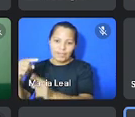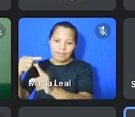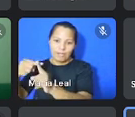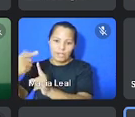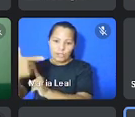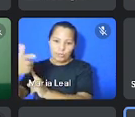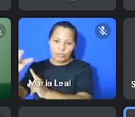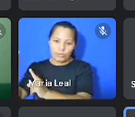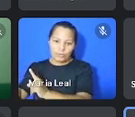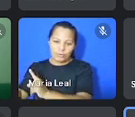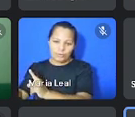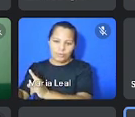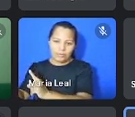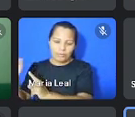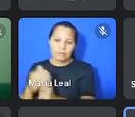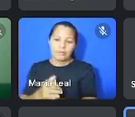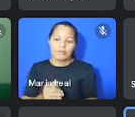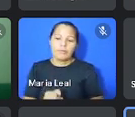Então,